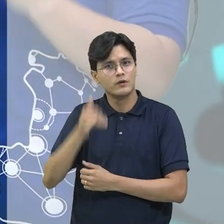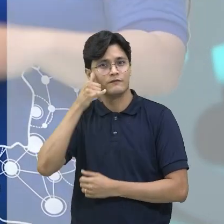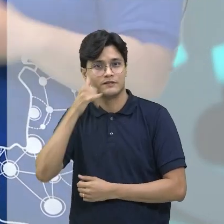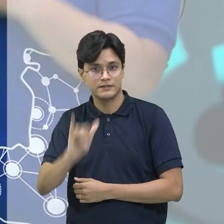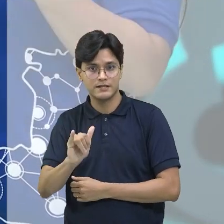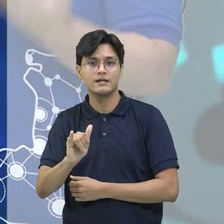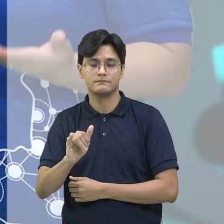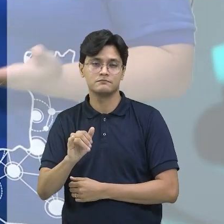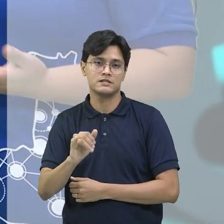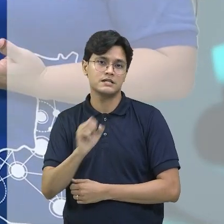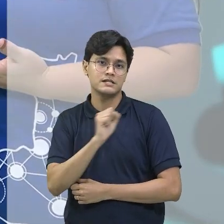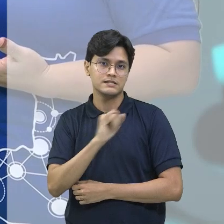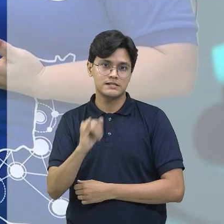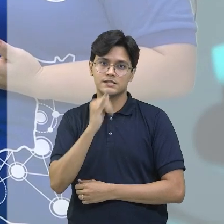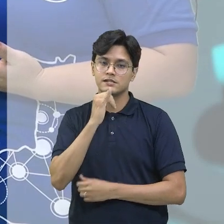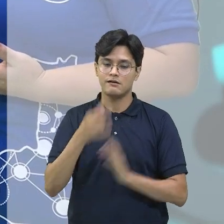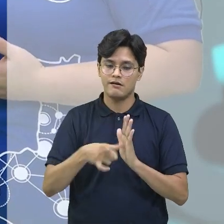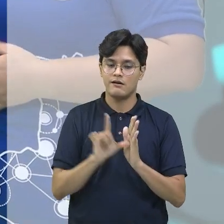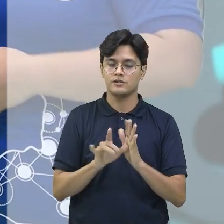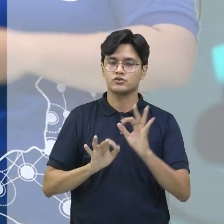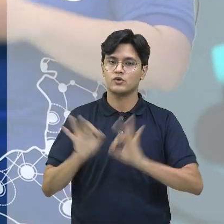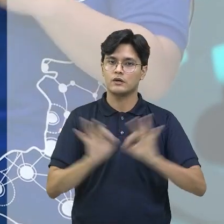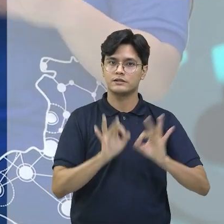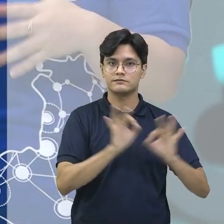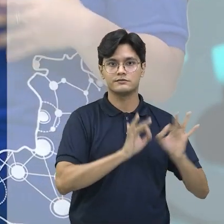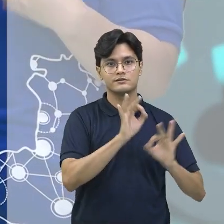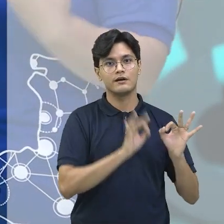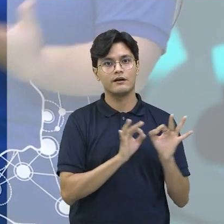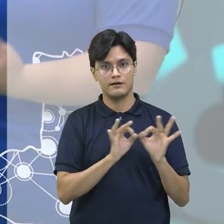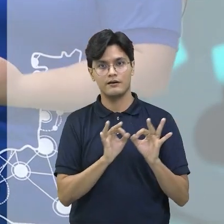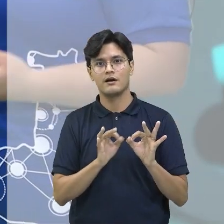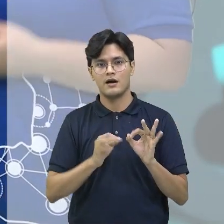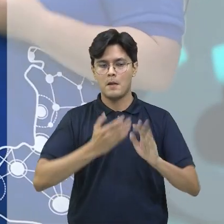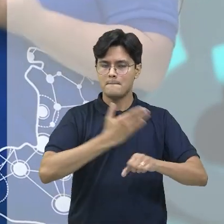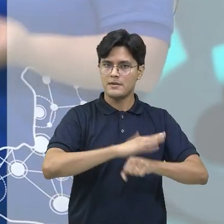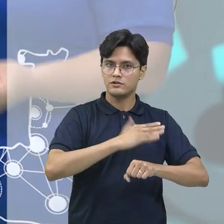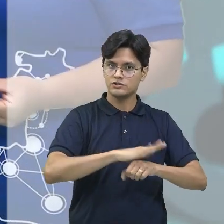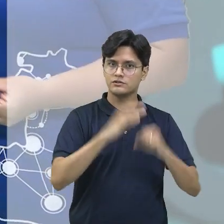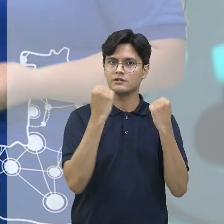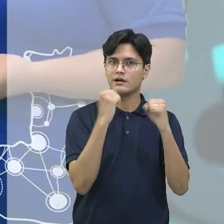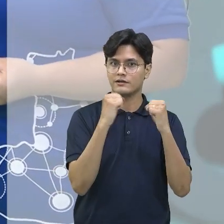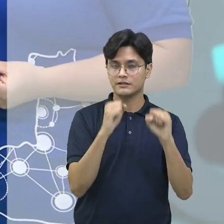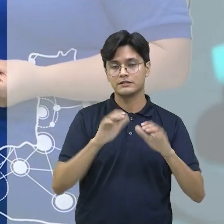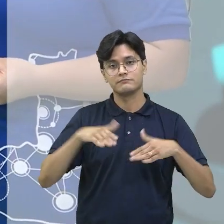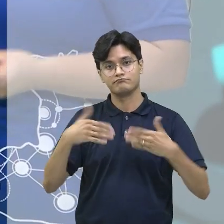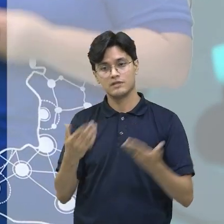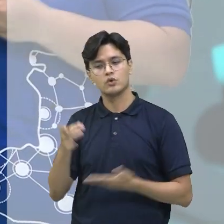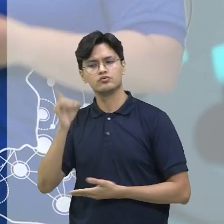para qualquer desafio do nosso dia ou para qualquer movimento que exija um pouco mais do